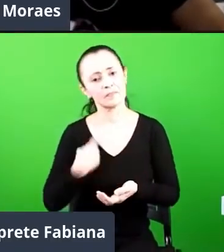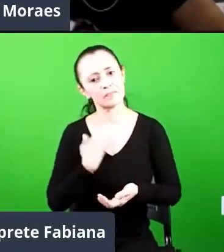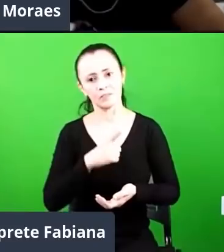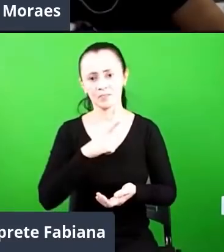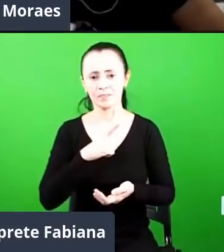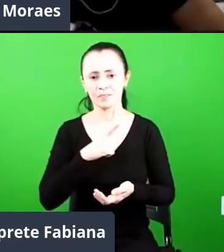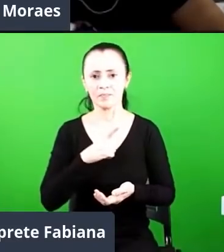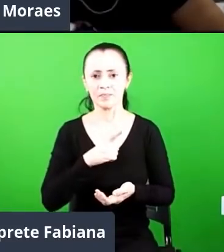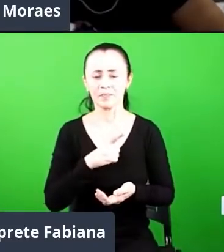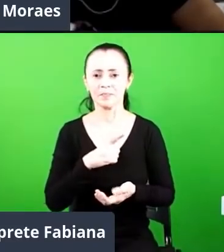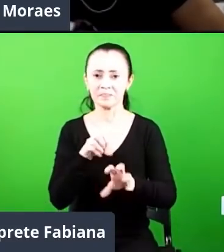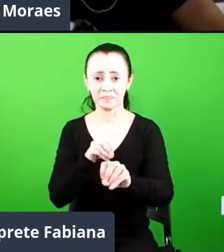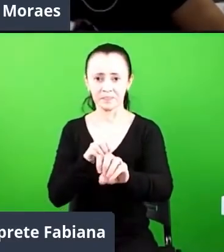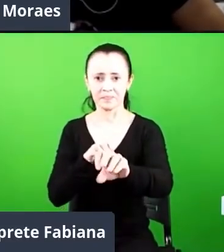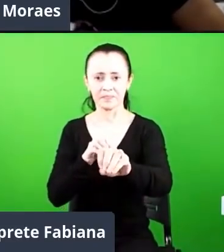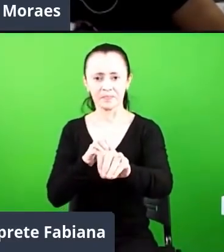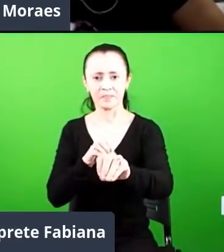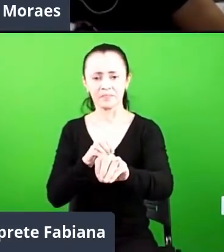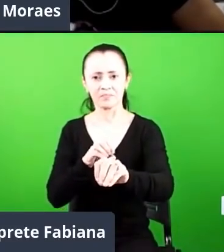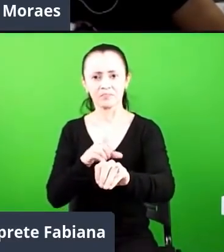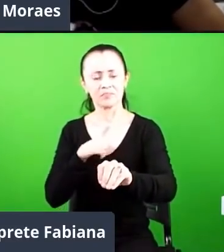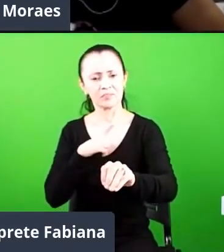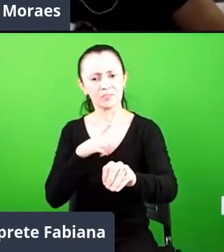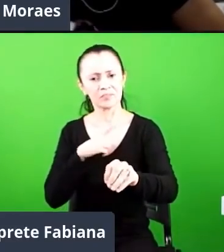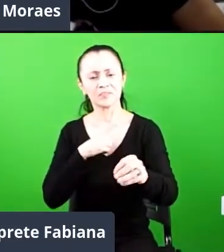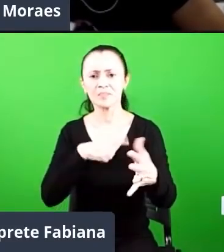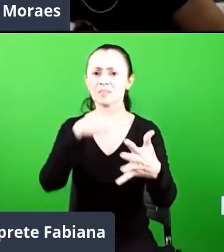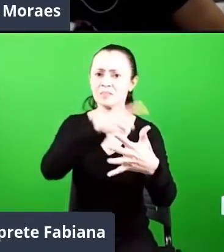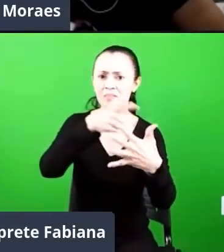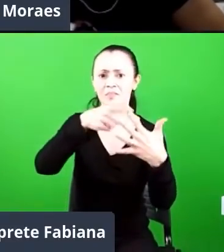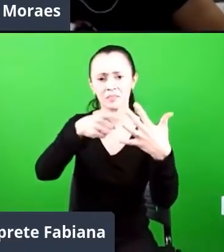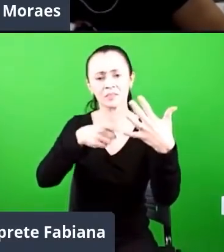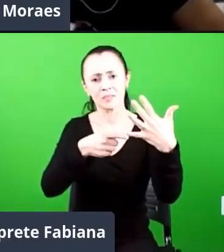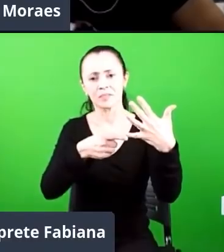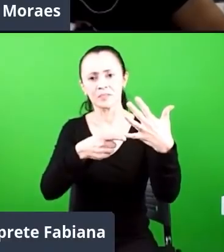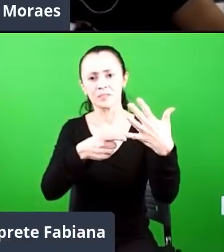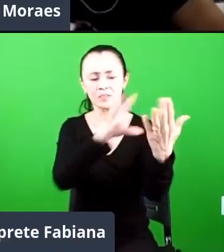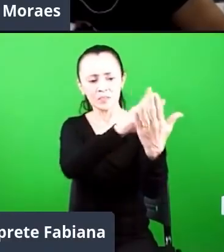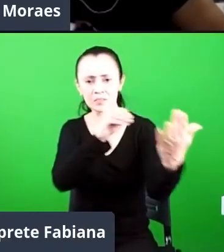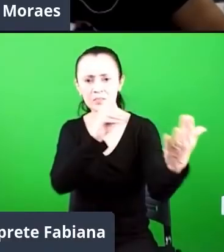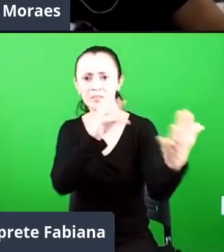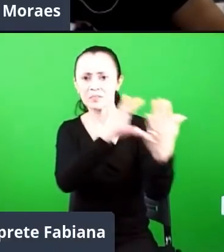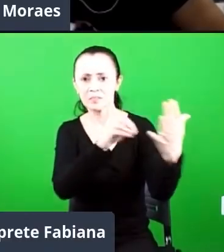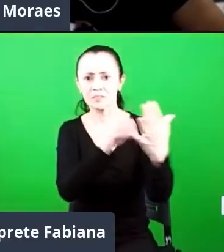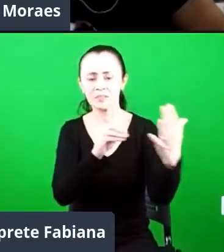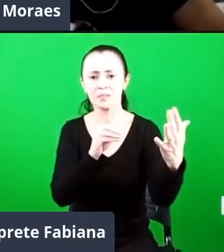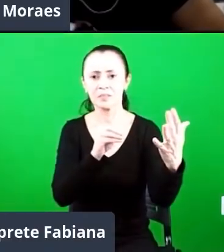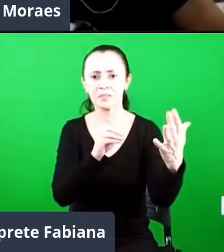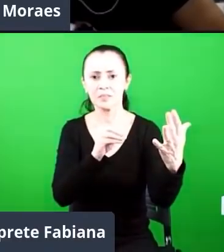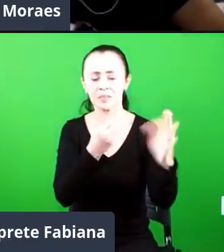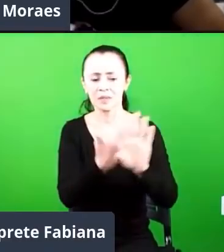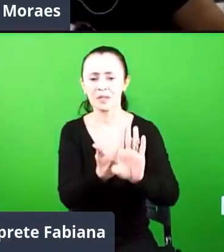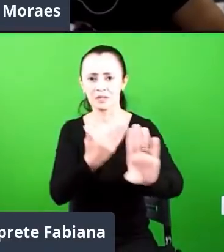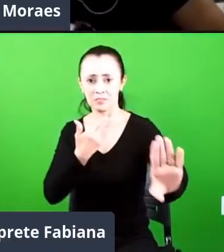remoto modelos, né, tanto normativo quanto incitativo, que tiram, né, esse espaço de interação tão